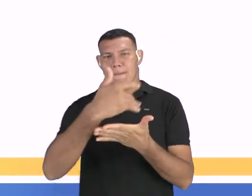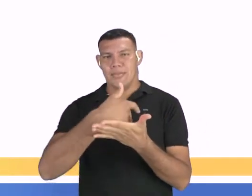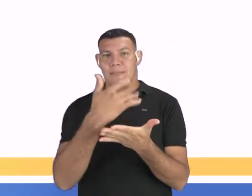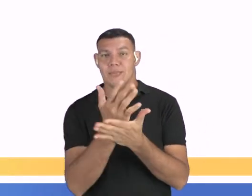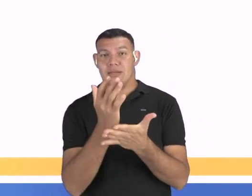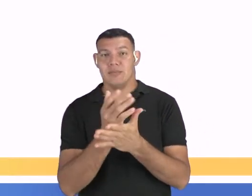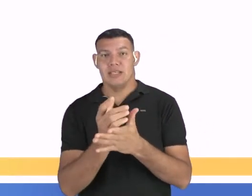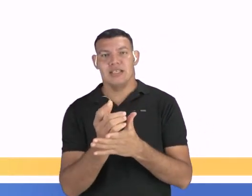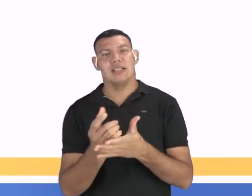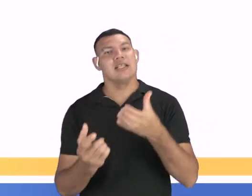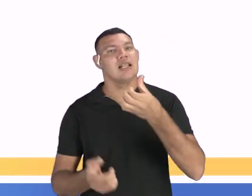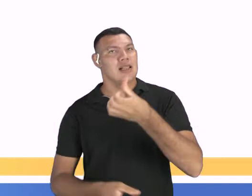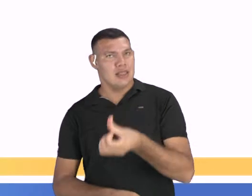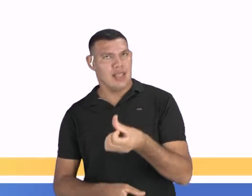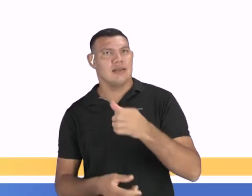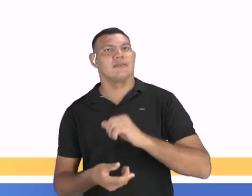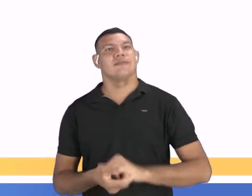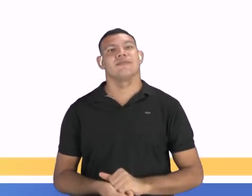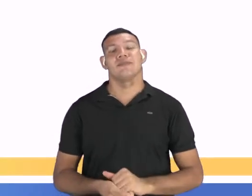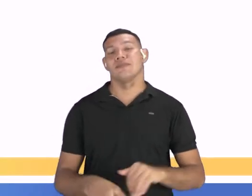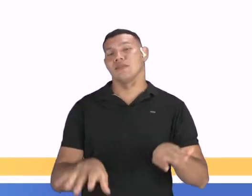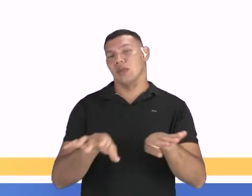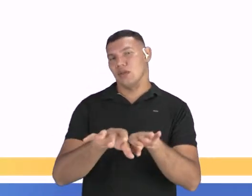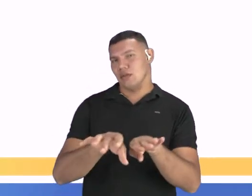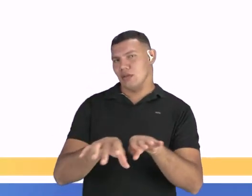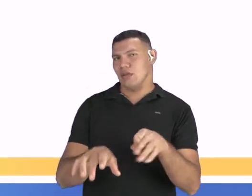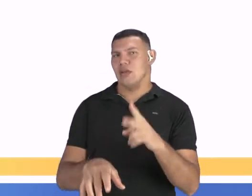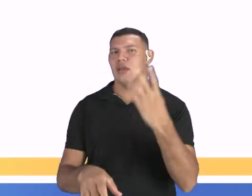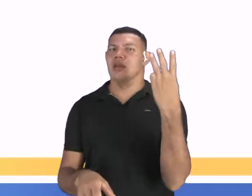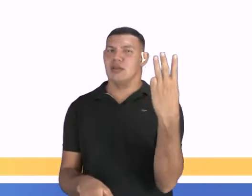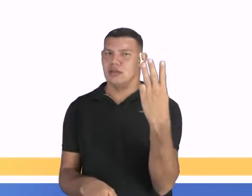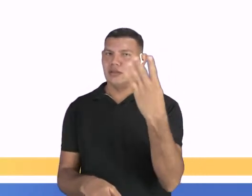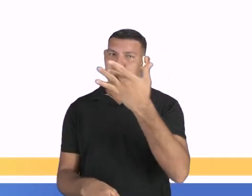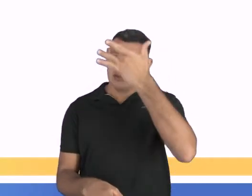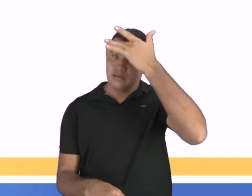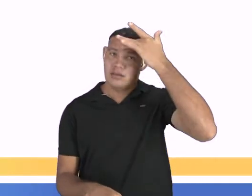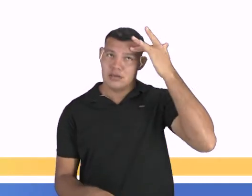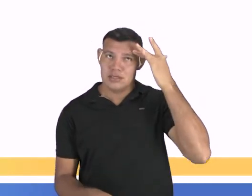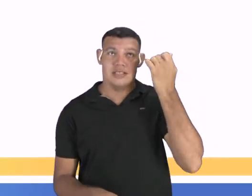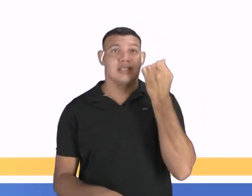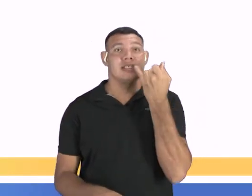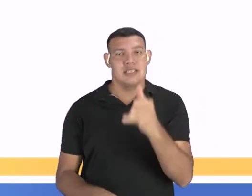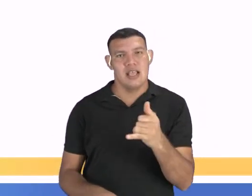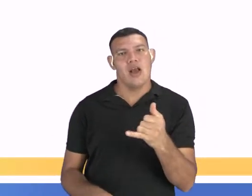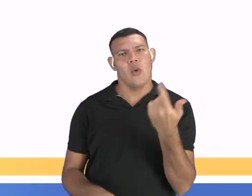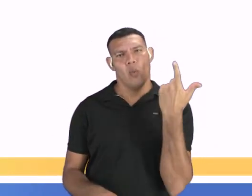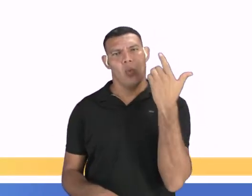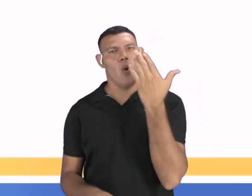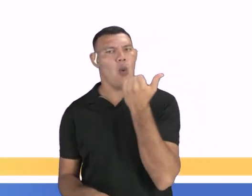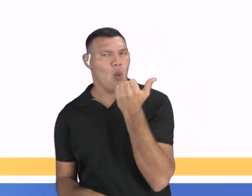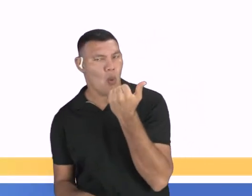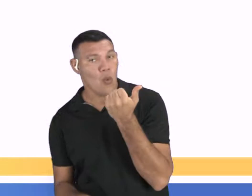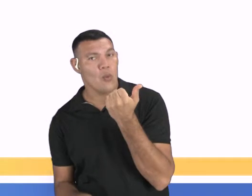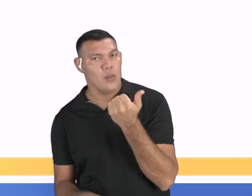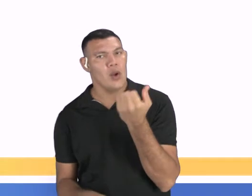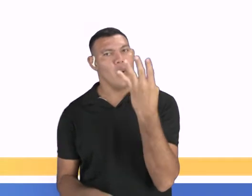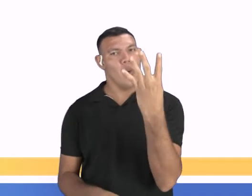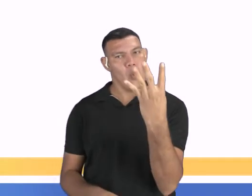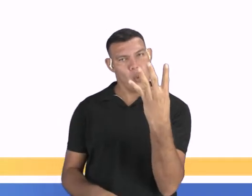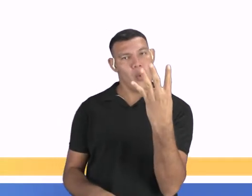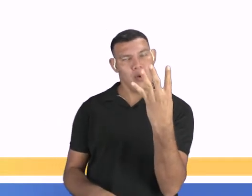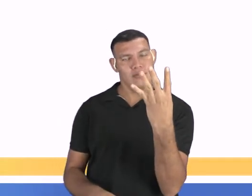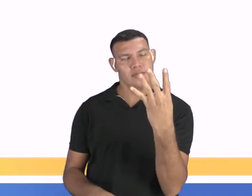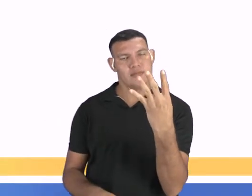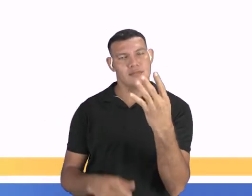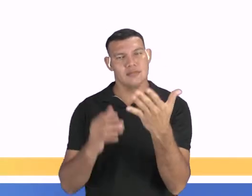ela também pode ser dividida entre 3 pessoas, se cada pessoa resolver comer 4 pedaços. Mas ela